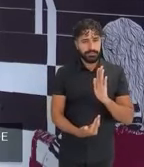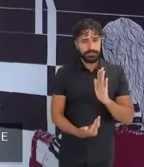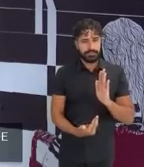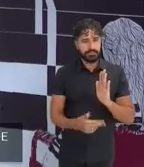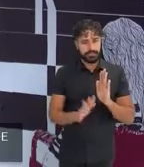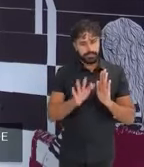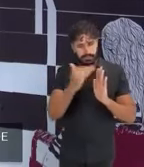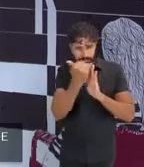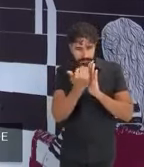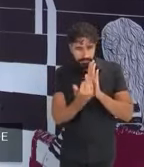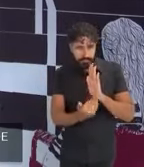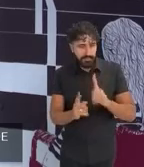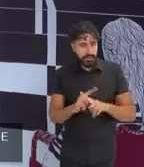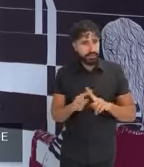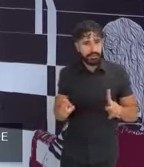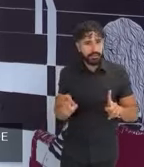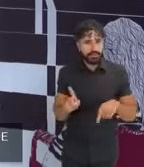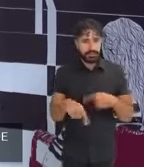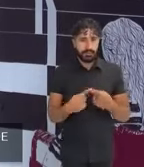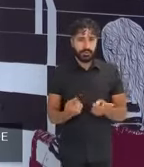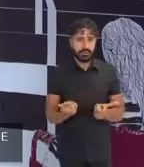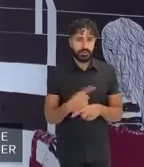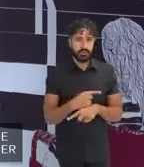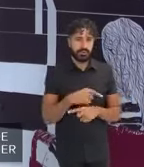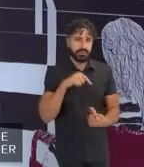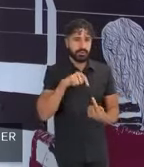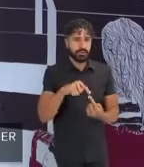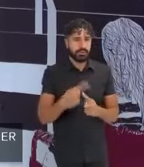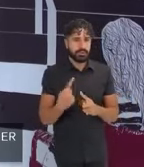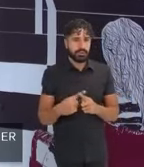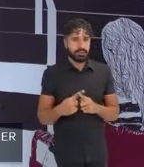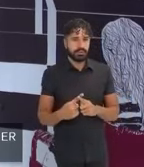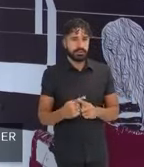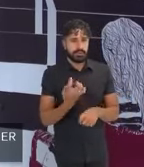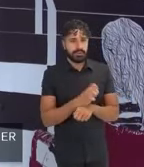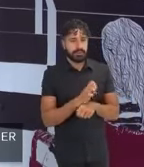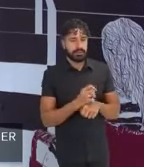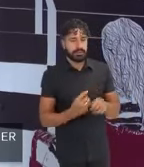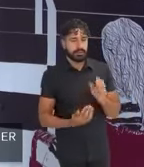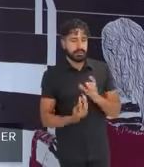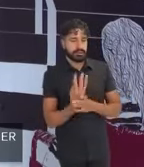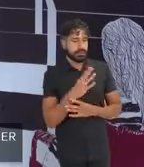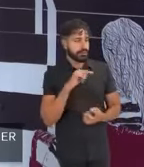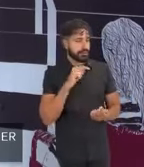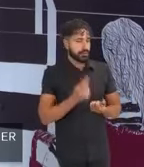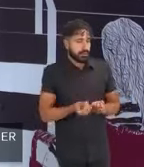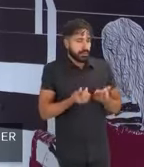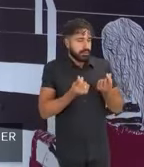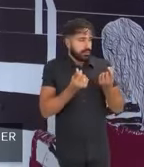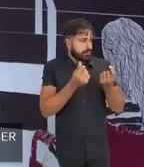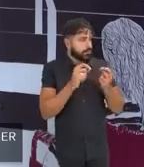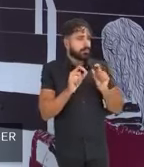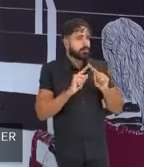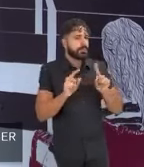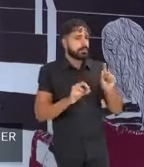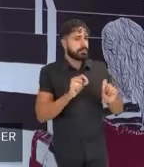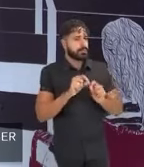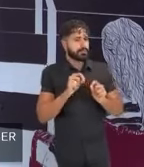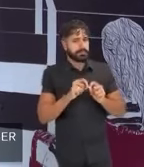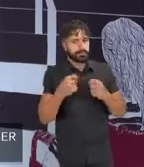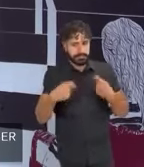preenchidos, mas você termina desvirtuando, porque ele passa a ser geração de fonte de renda. Mas o que fazer? É